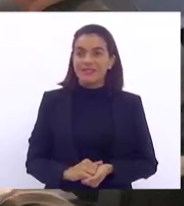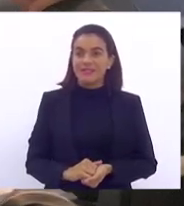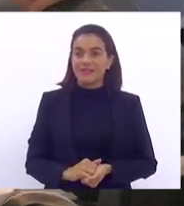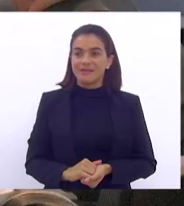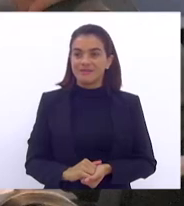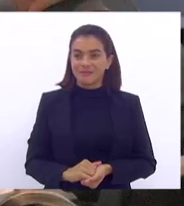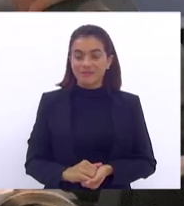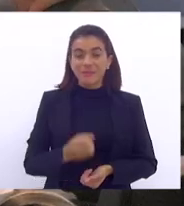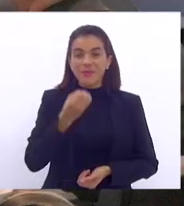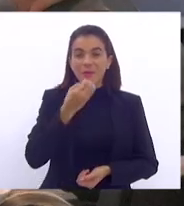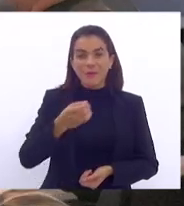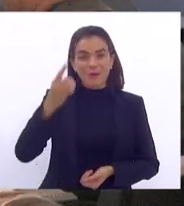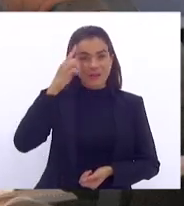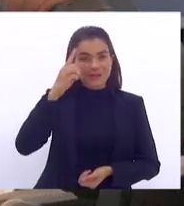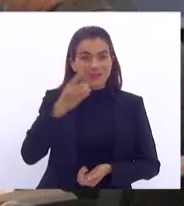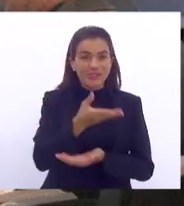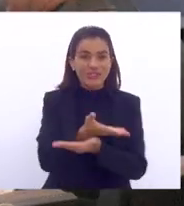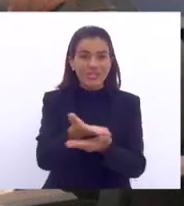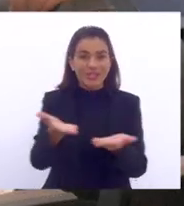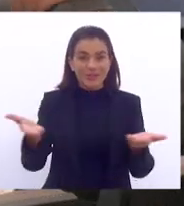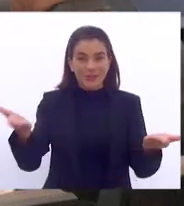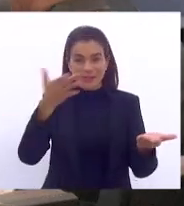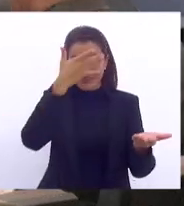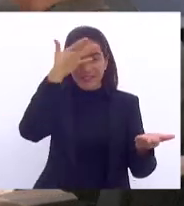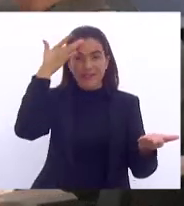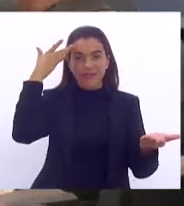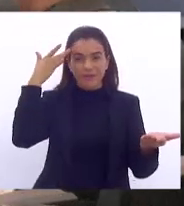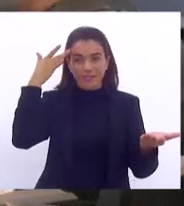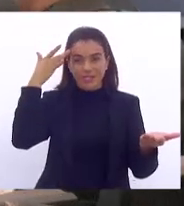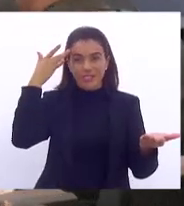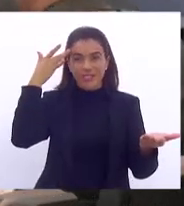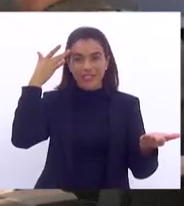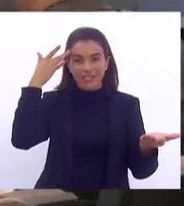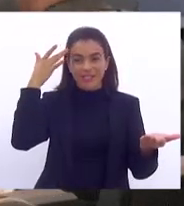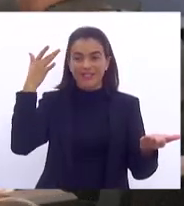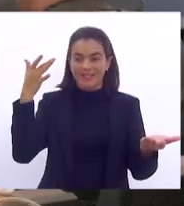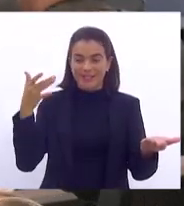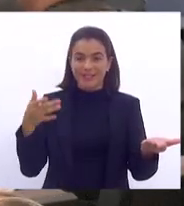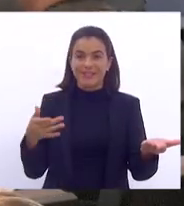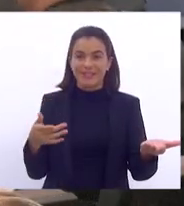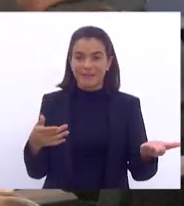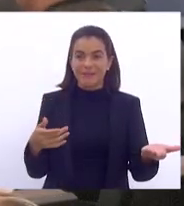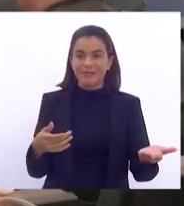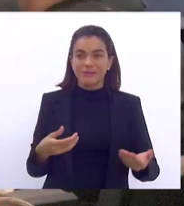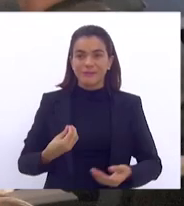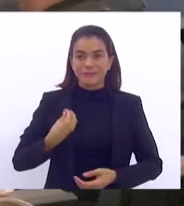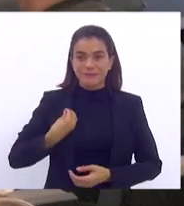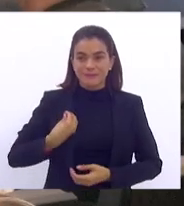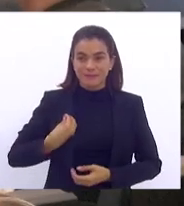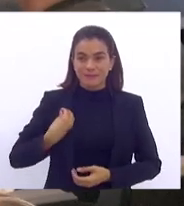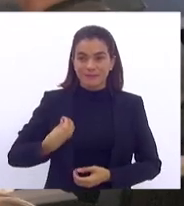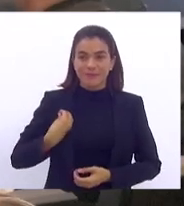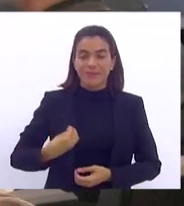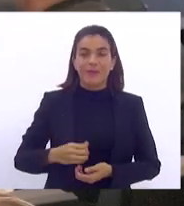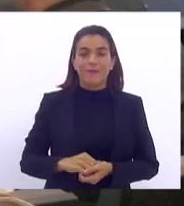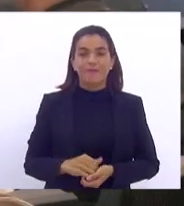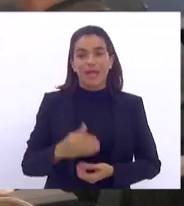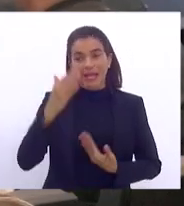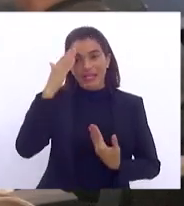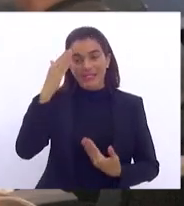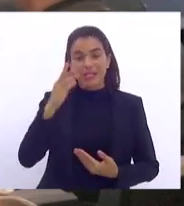dia bom dia a todas as pessoas presentes nesse recinto agradecer ao Dr Robson